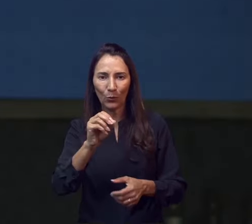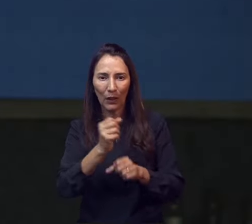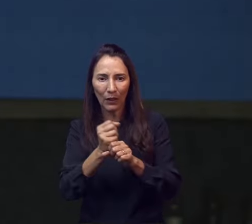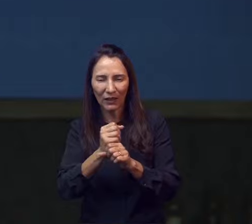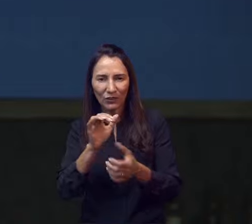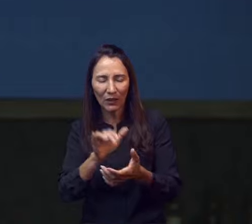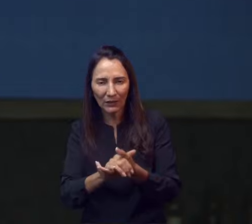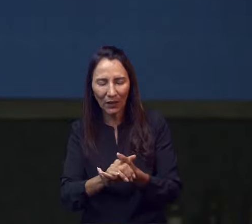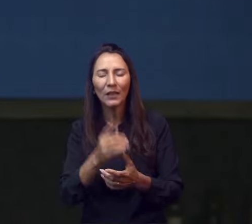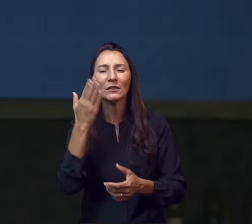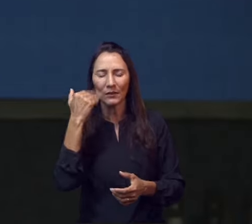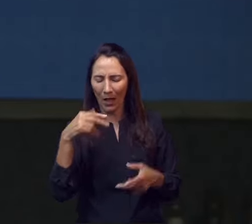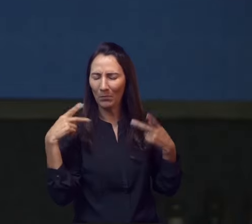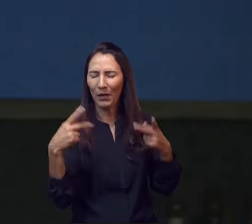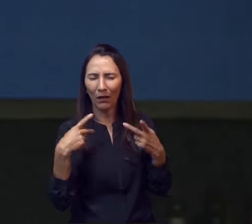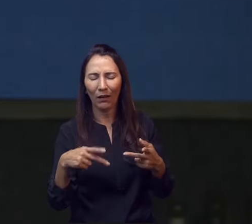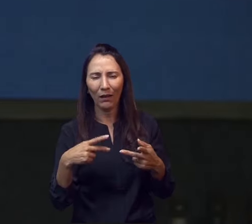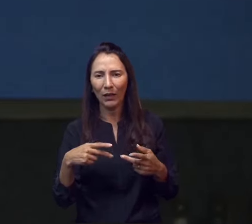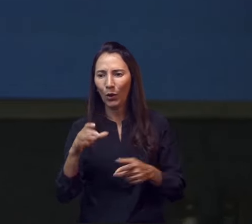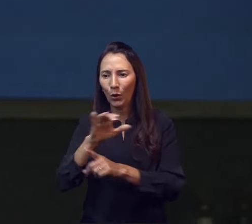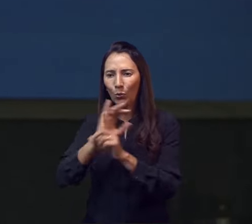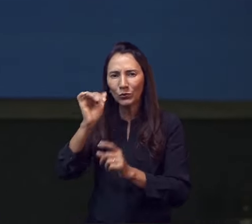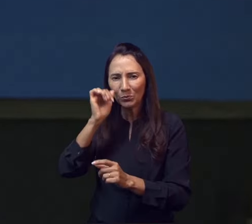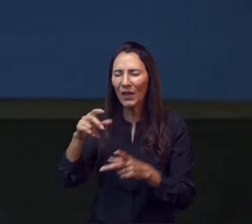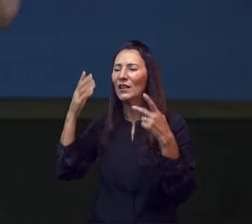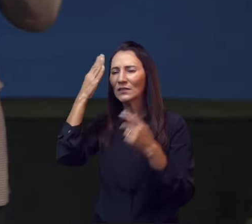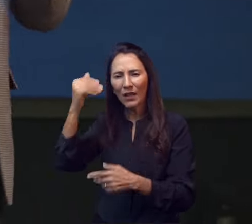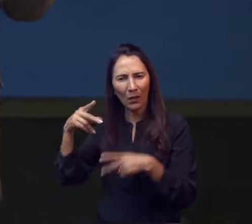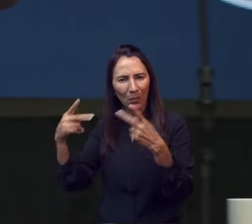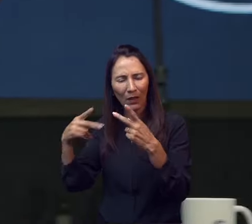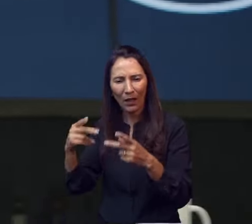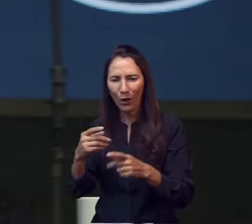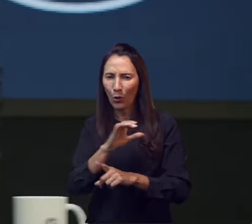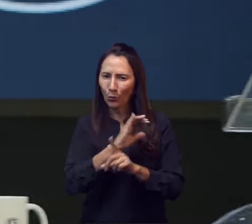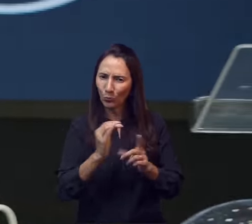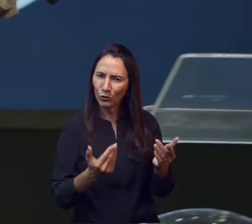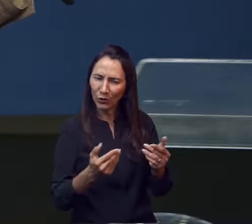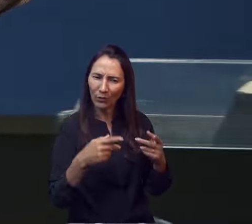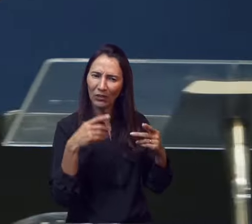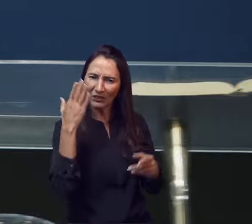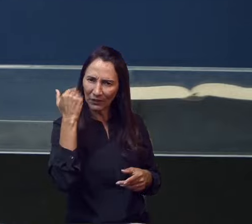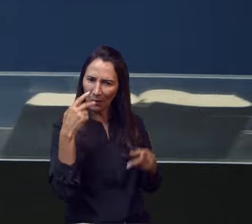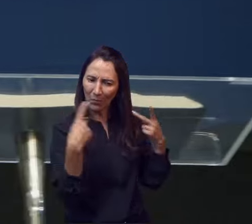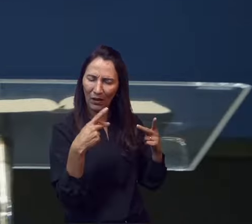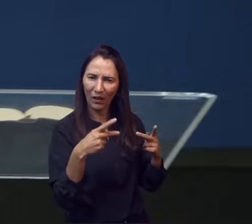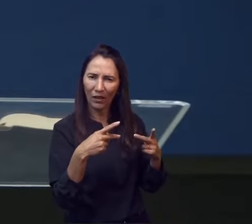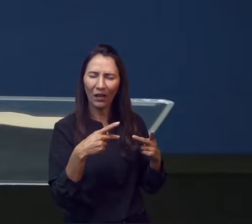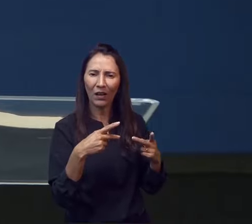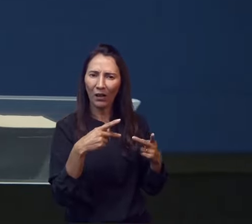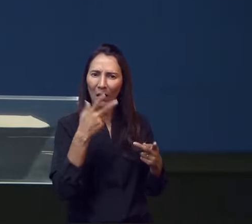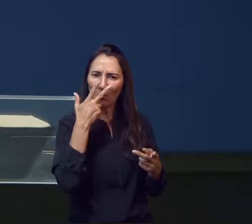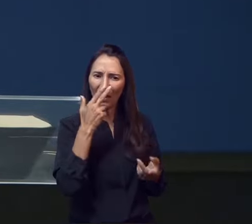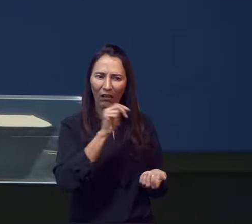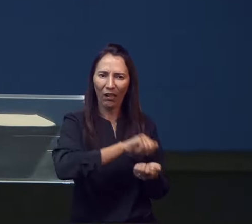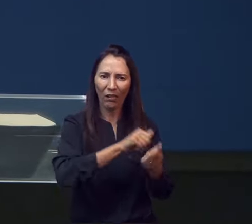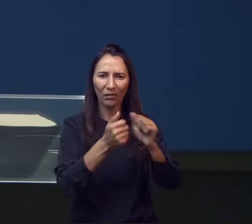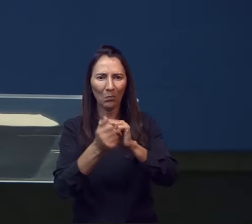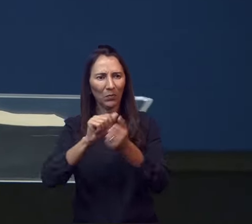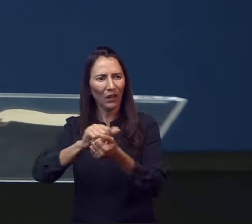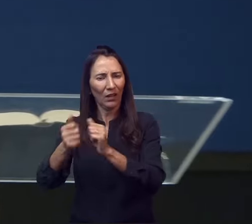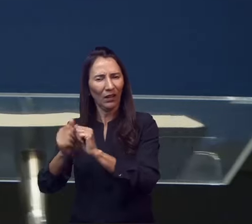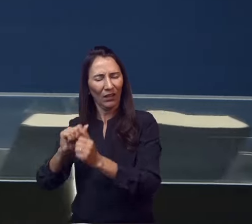aniversário sei lá culto de mulher culto de homem culto de jovem Tem caras polivalentes ele sabem uma